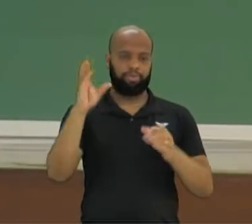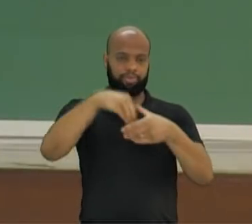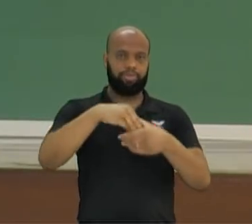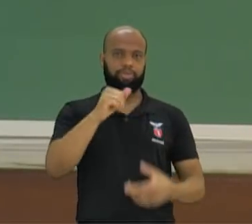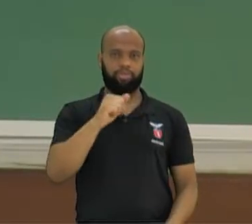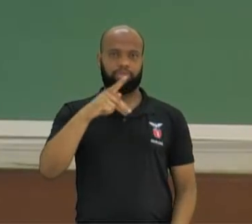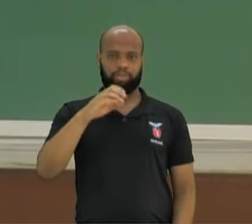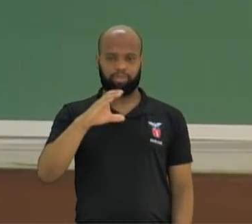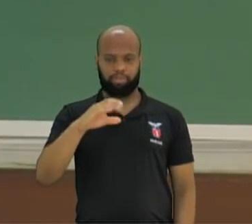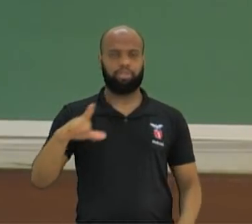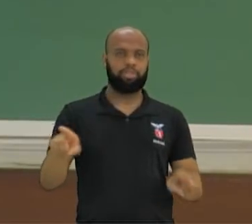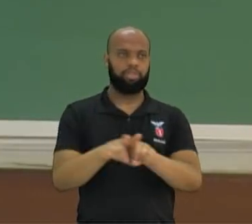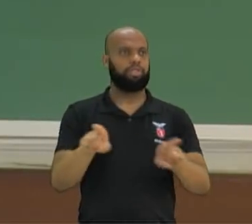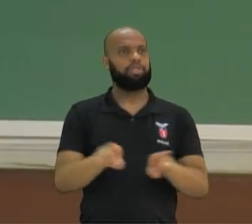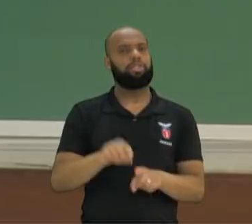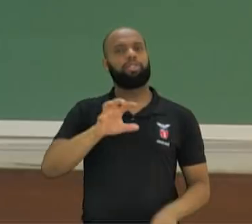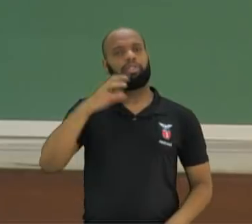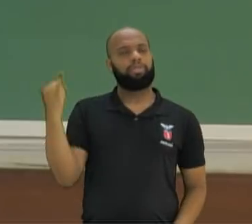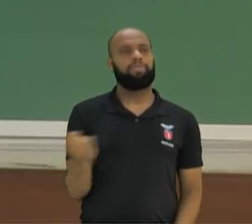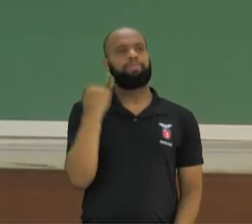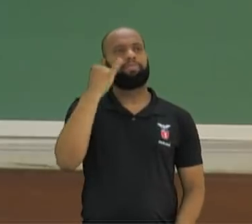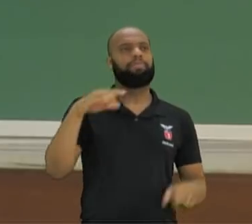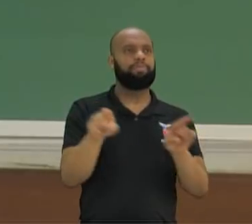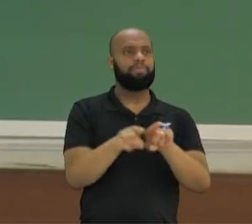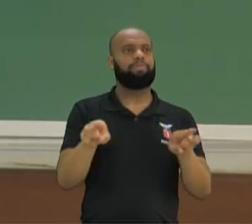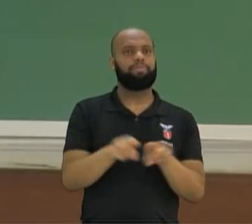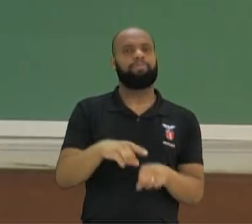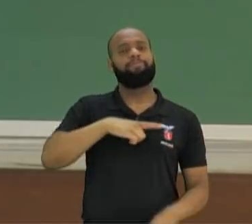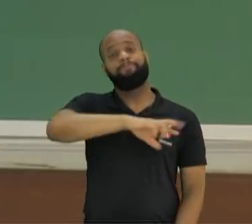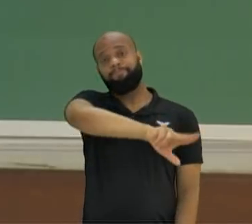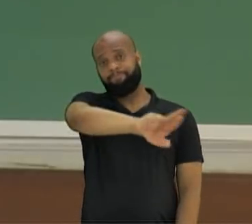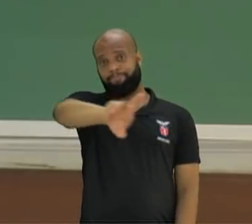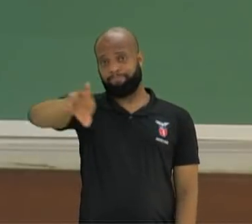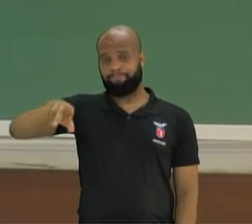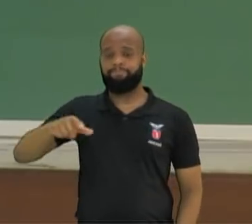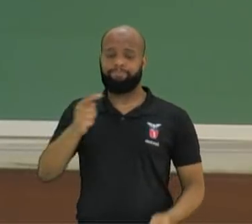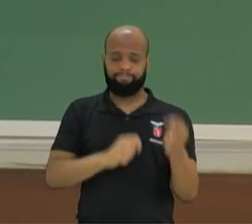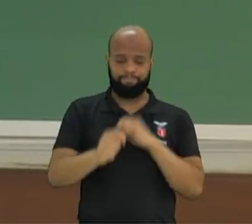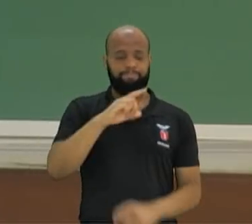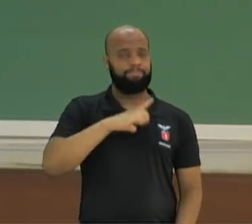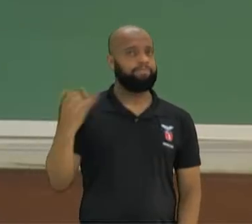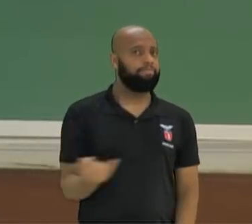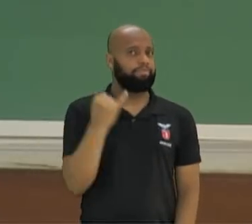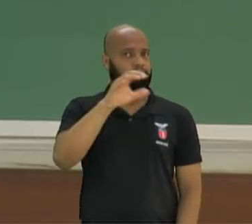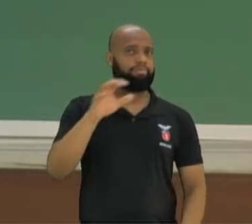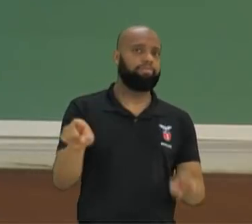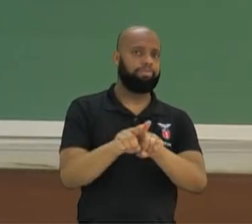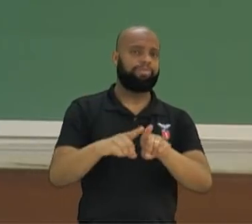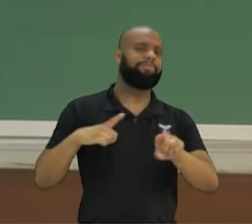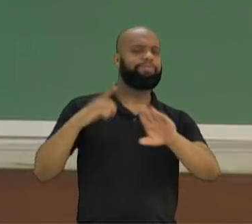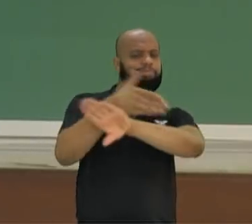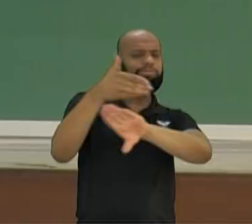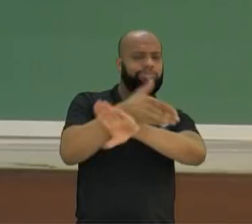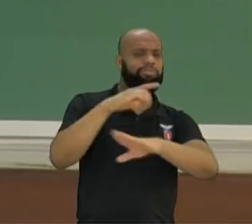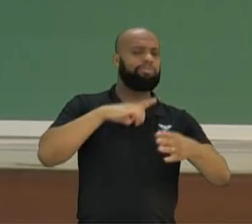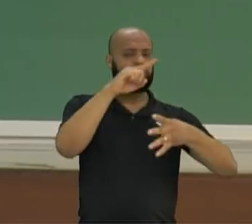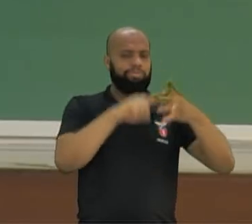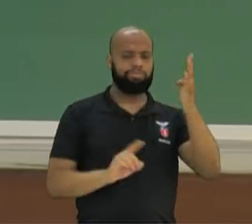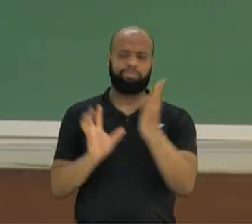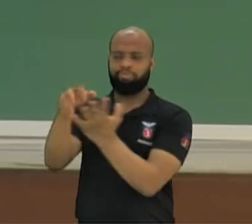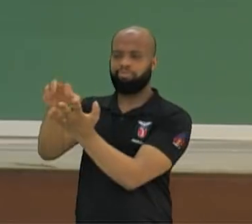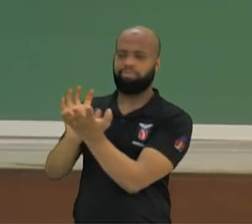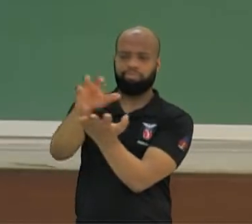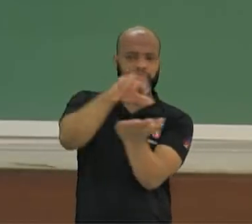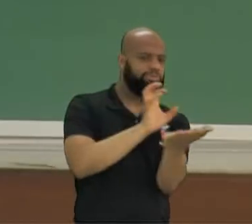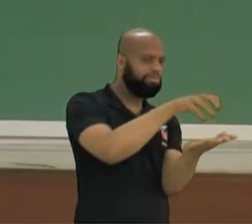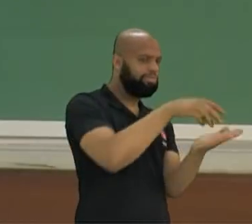da APEC. Né? Isso é importante, você ter diversidade econômica, você atuar nos 4 setores da